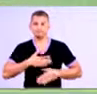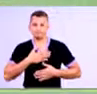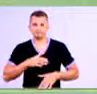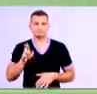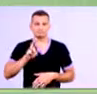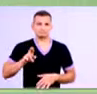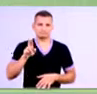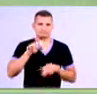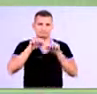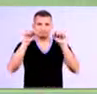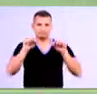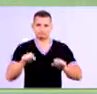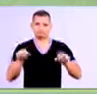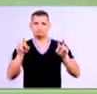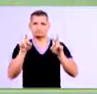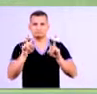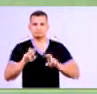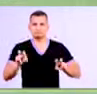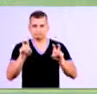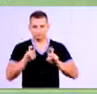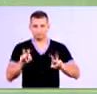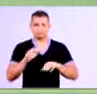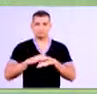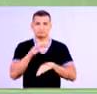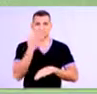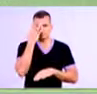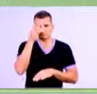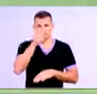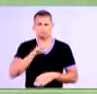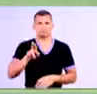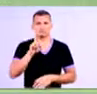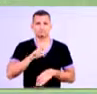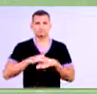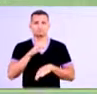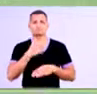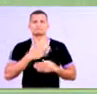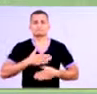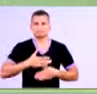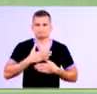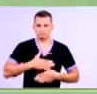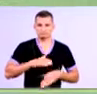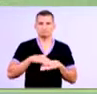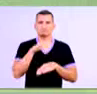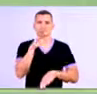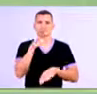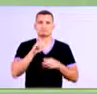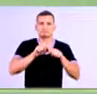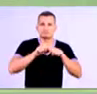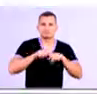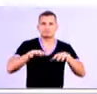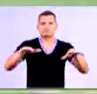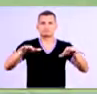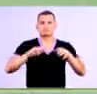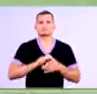sistemas computacionais, mais fáceis de usar, mais confortáveis, mais distribuídas.